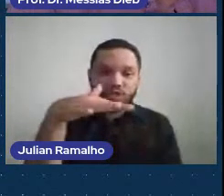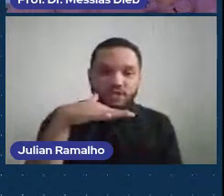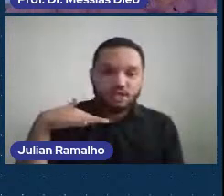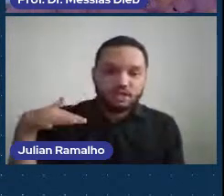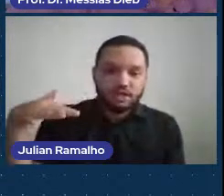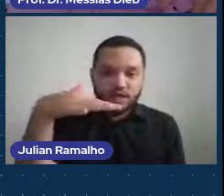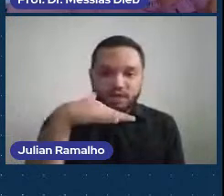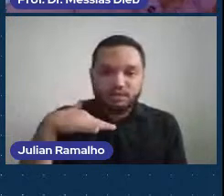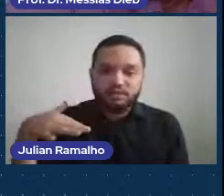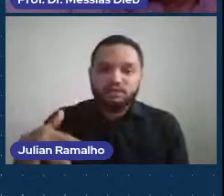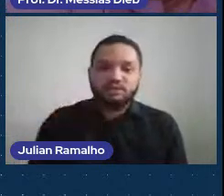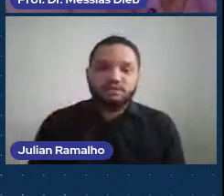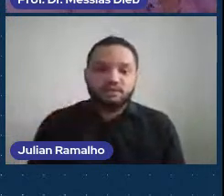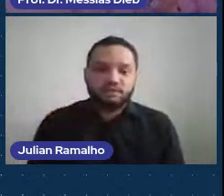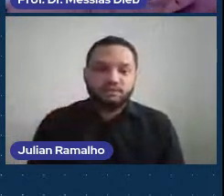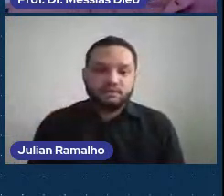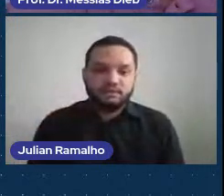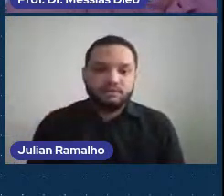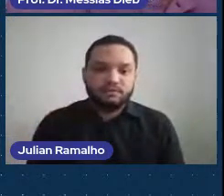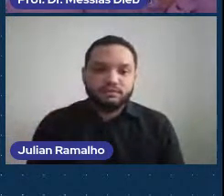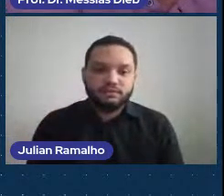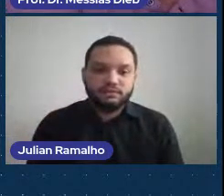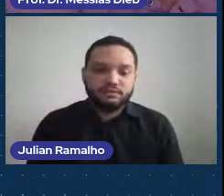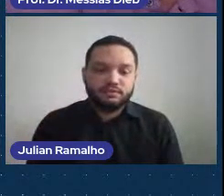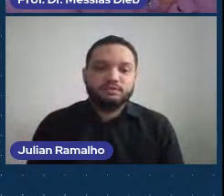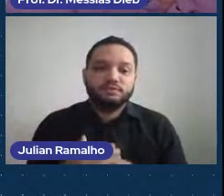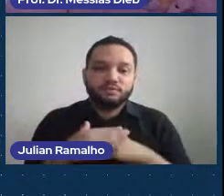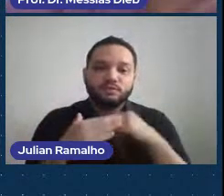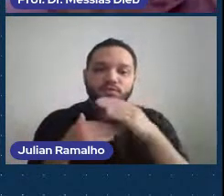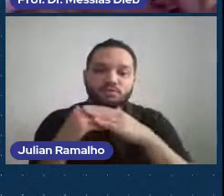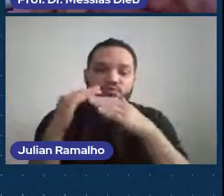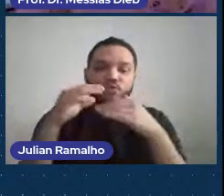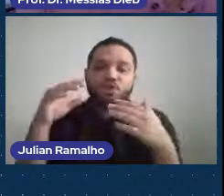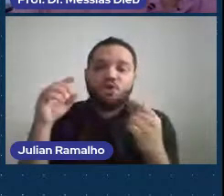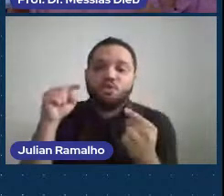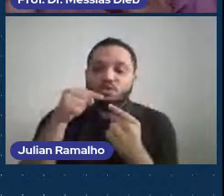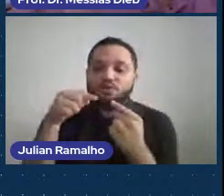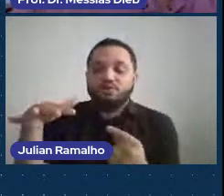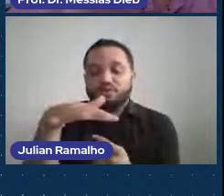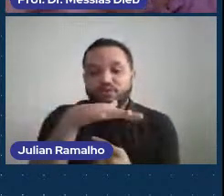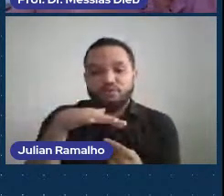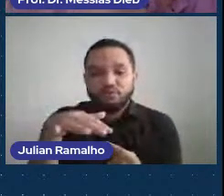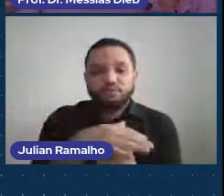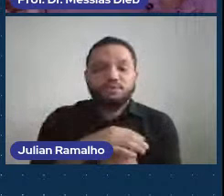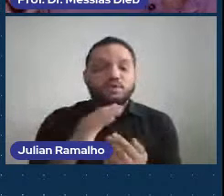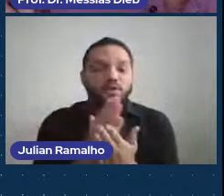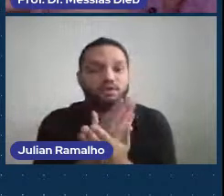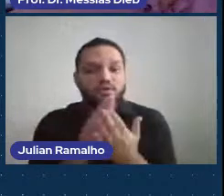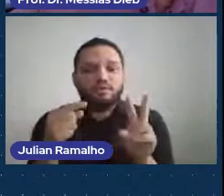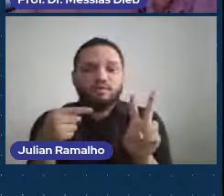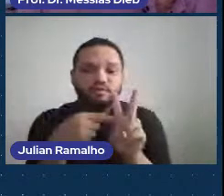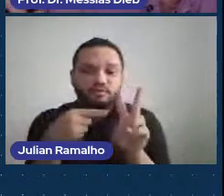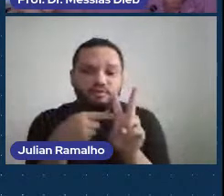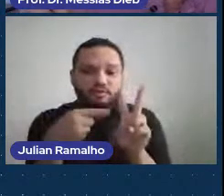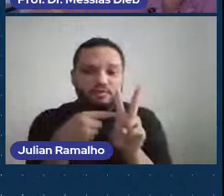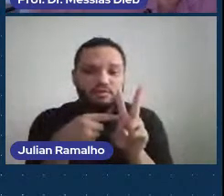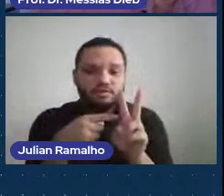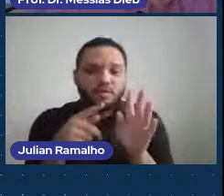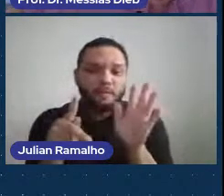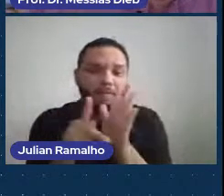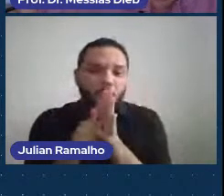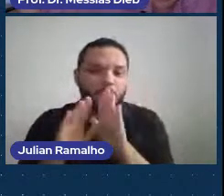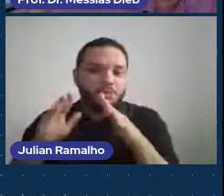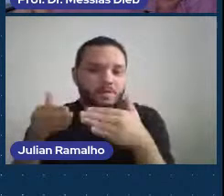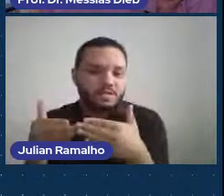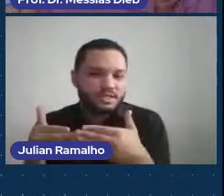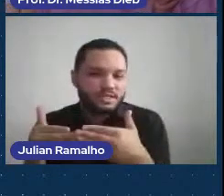são mais propícios à construção do objetivo geral, e há verbos que são mais específicos, que